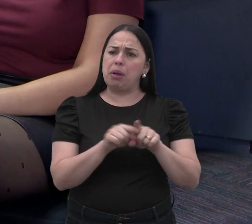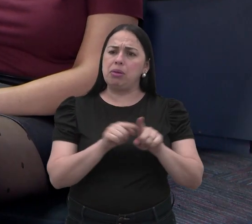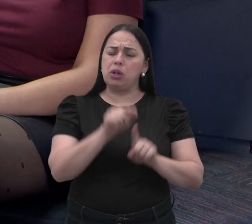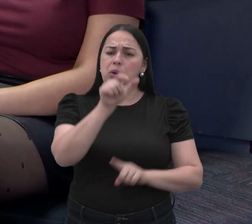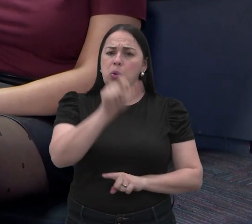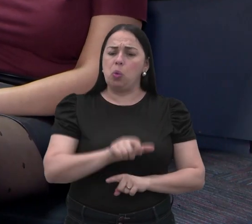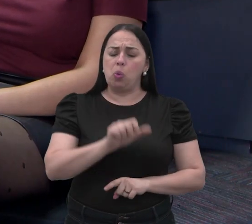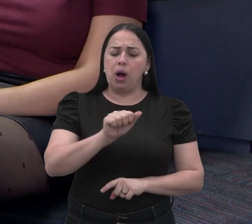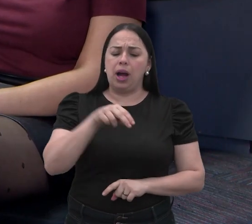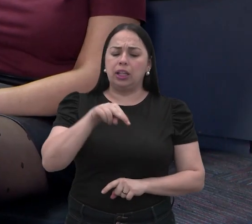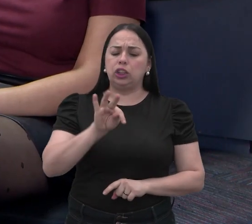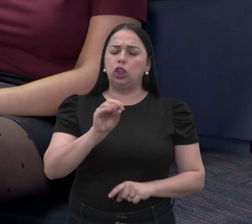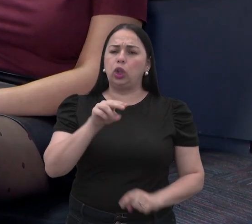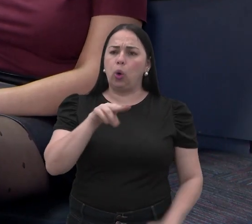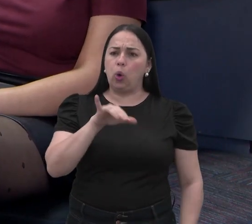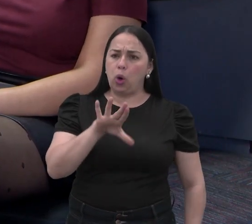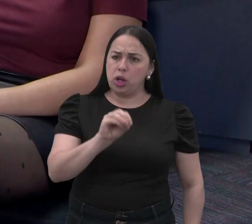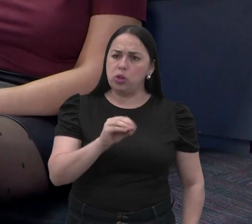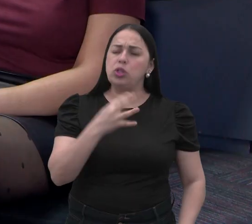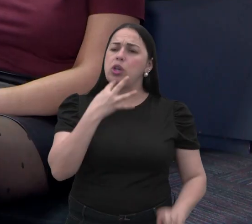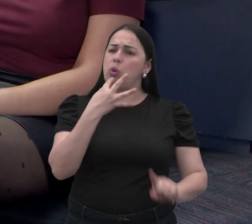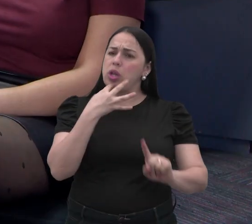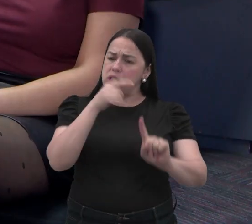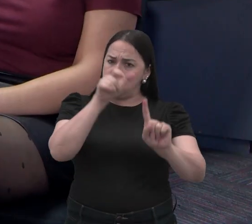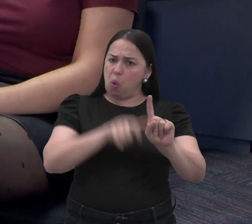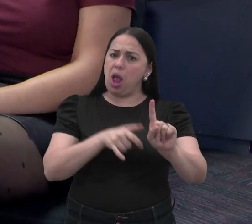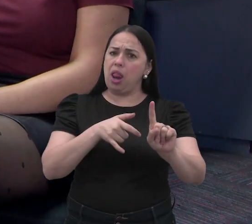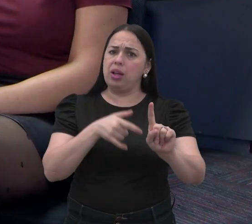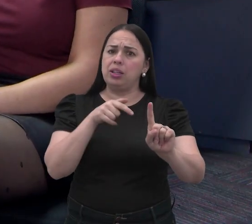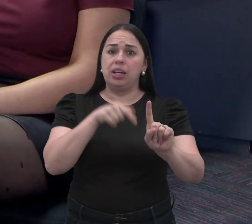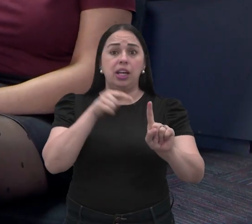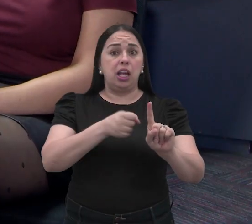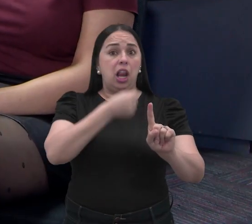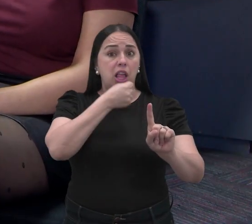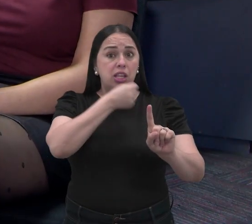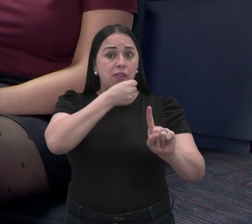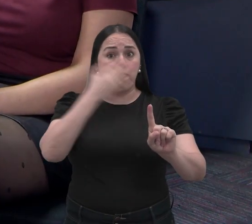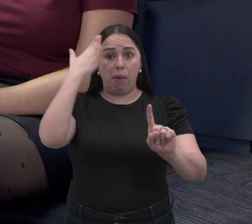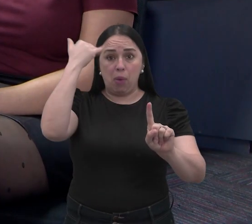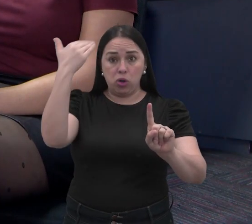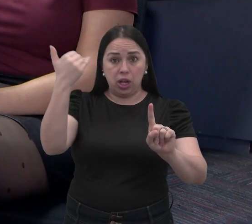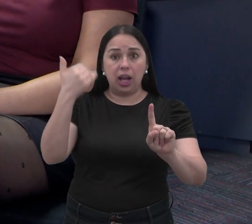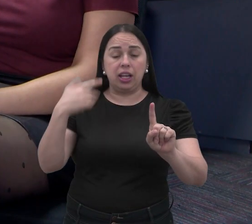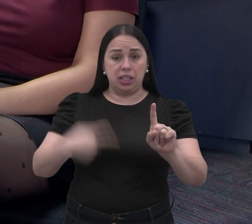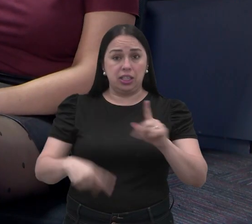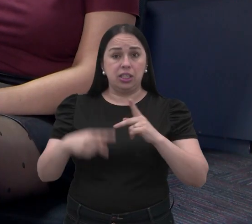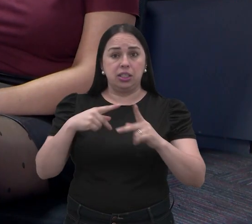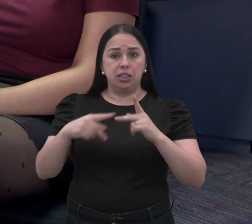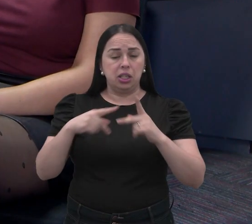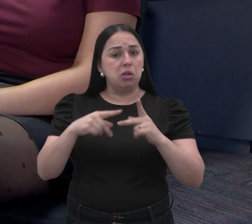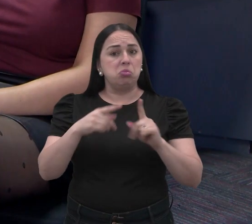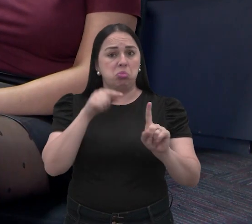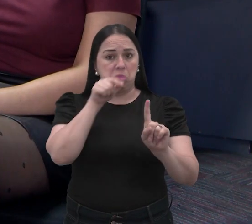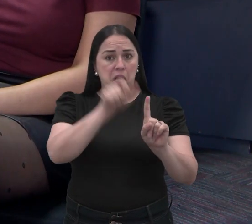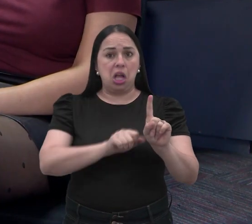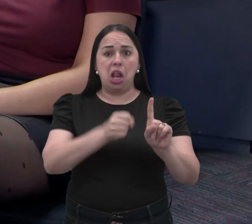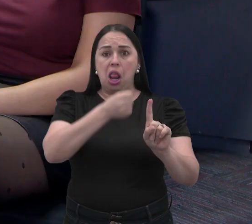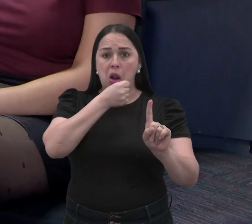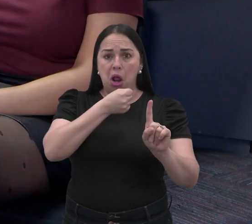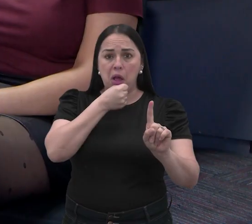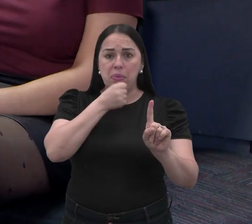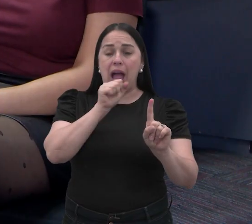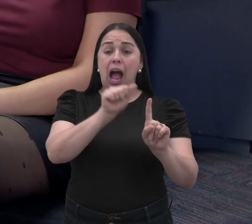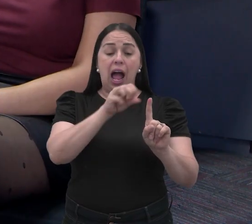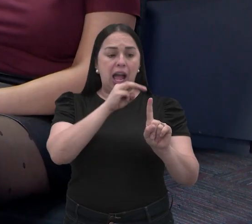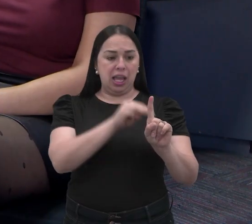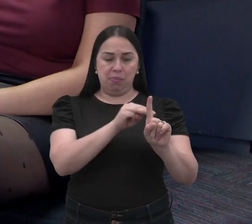conhecer o Antônio Leite, ir atrás do Antônio Leite, por causa da rádio AM, né? Exato. Antônio Leite foi um locutor bem conhecido aqui na cidade, no que se diz respeito à